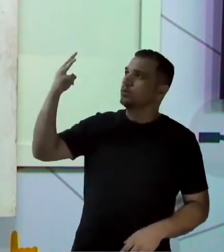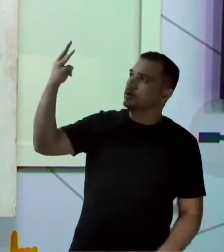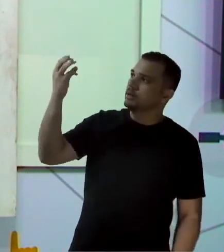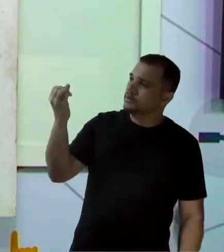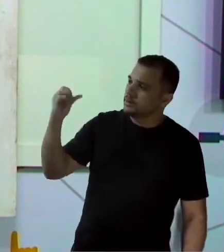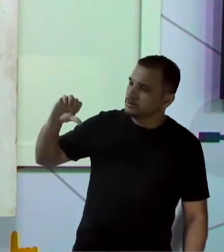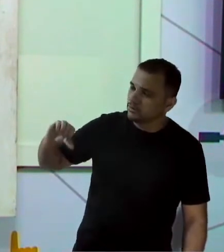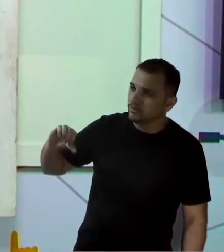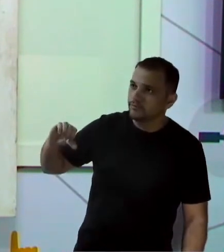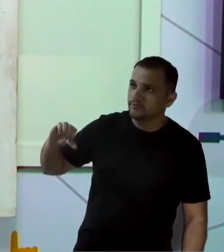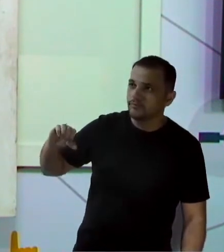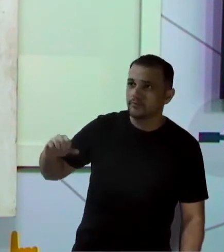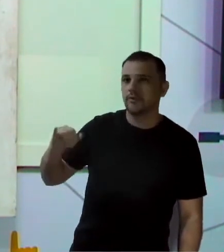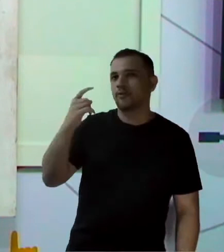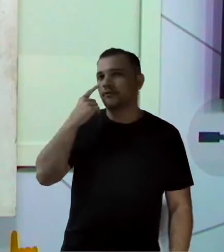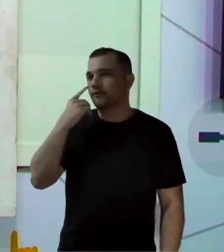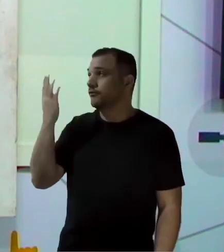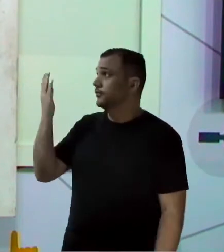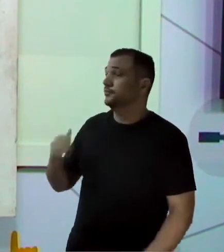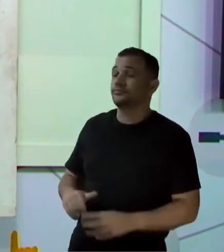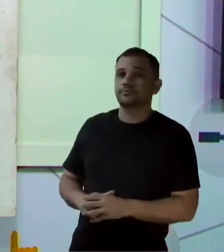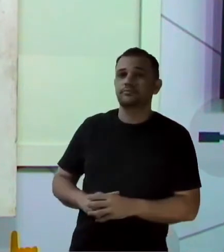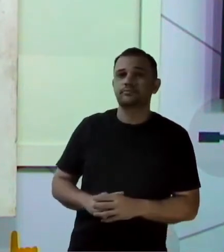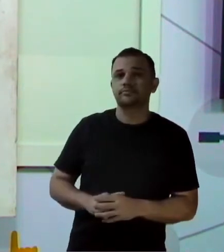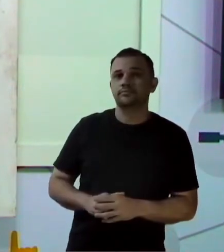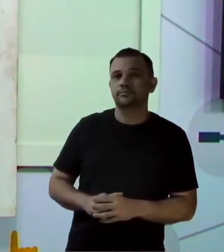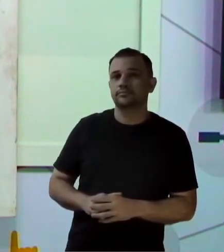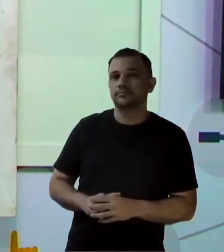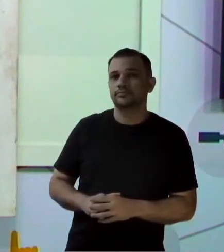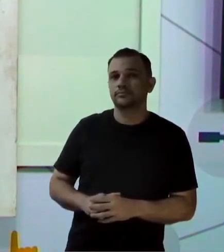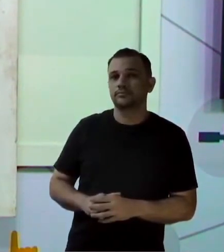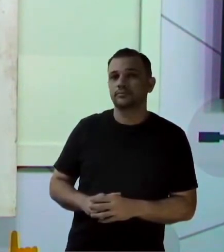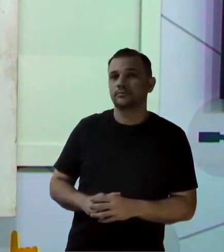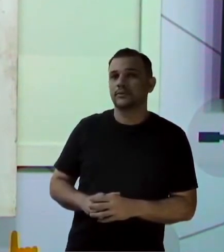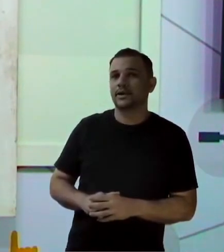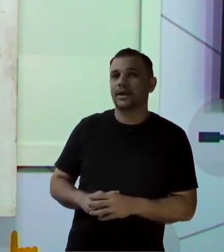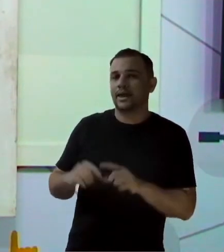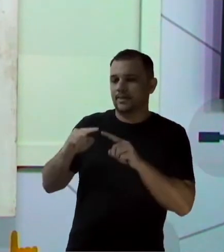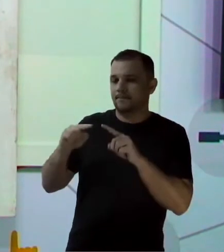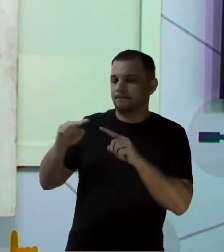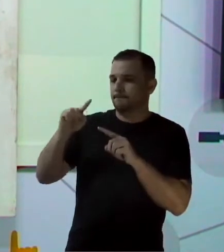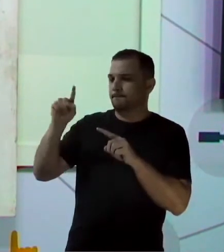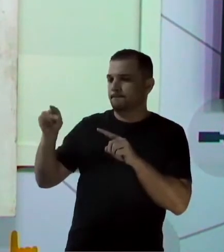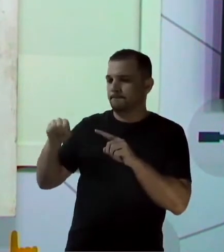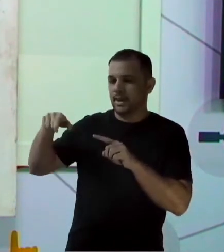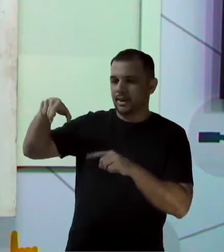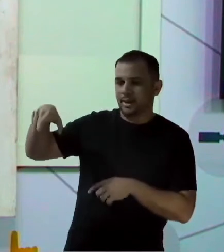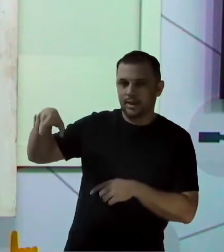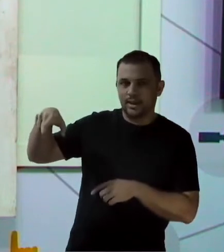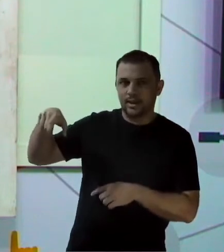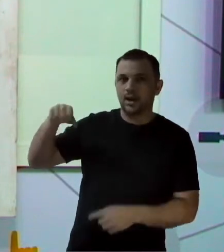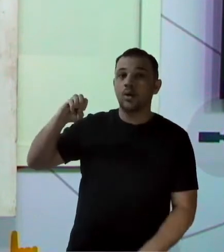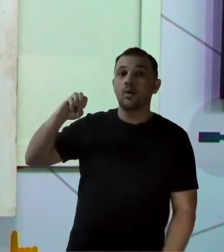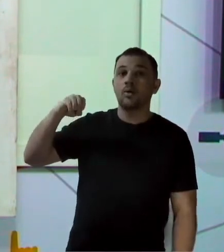ohms, 6 ohms e 9. Cada cara desse aqui tem sua resistência.